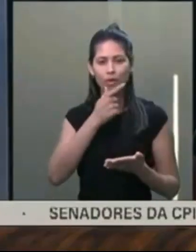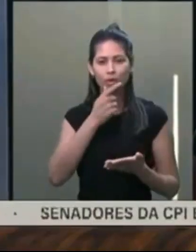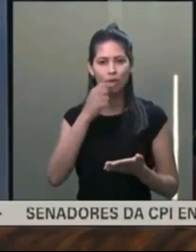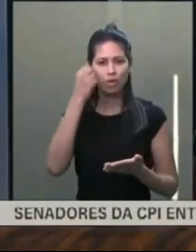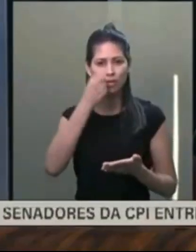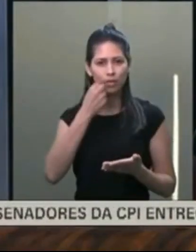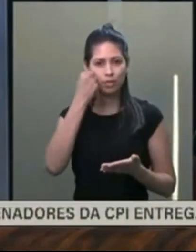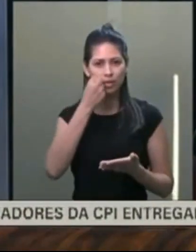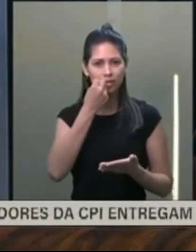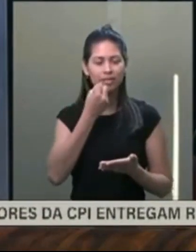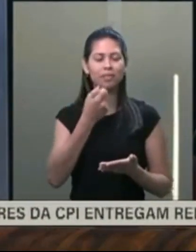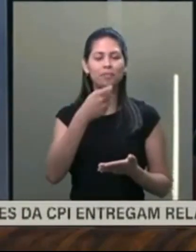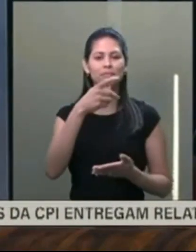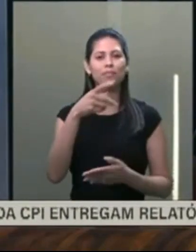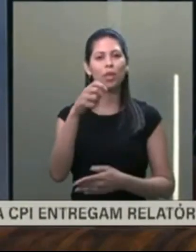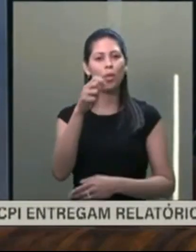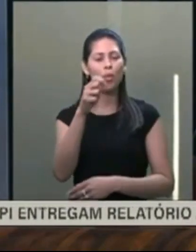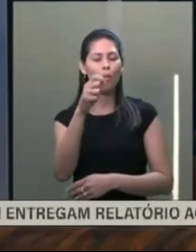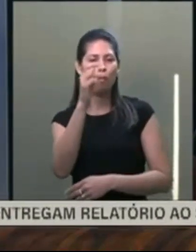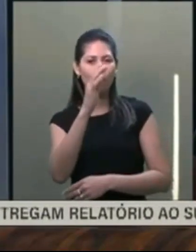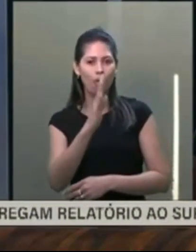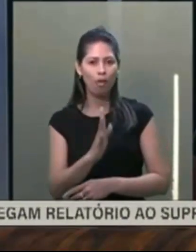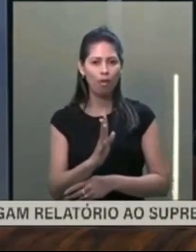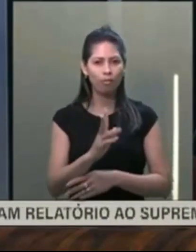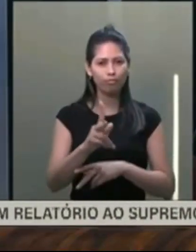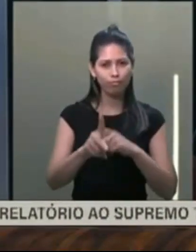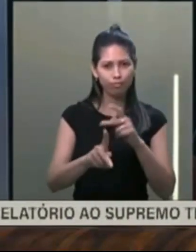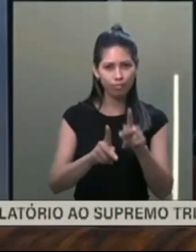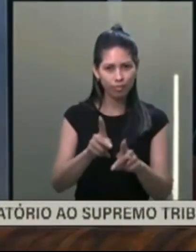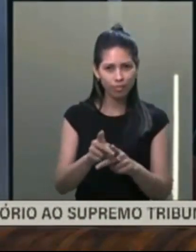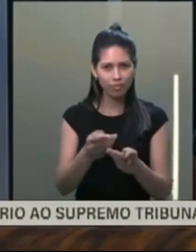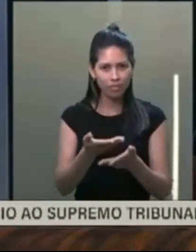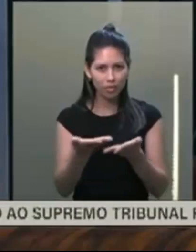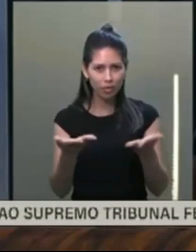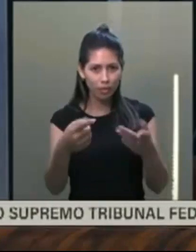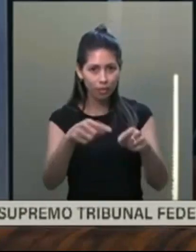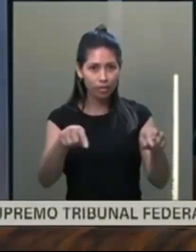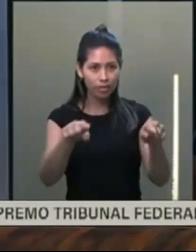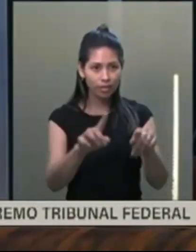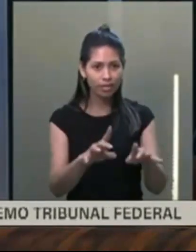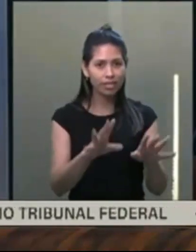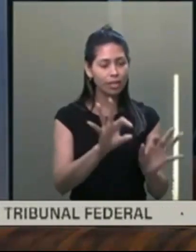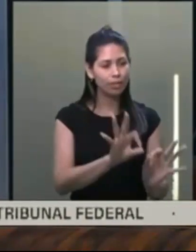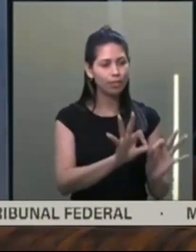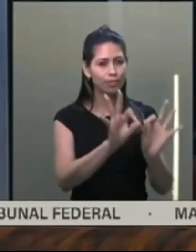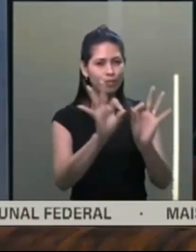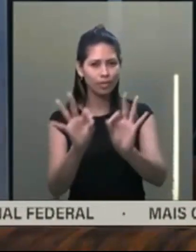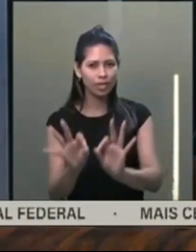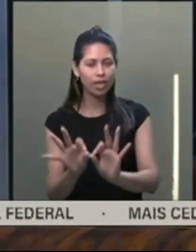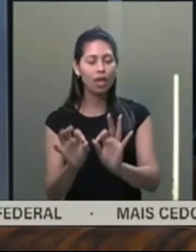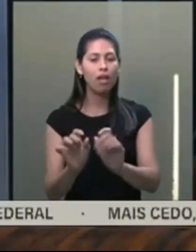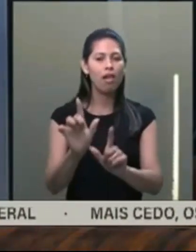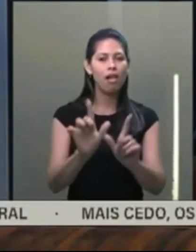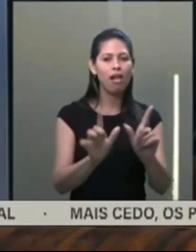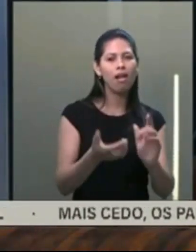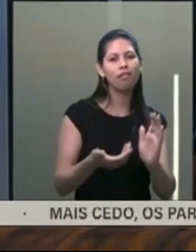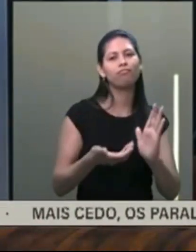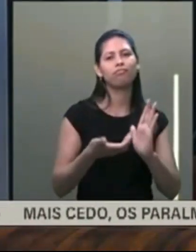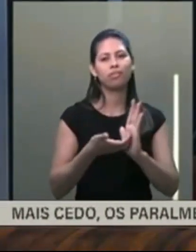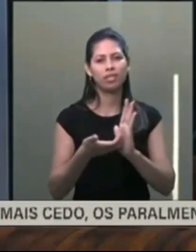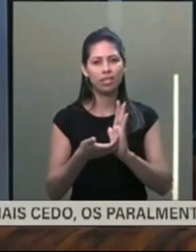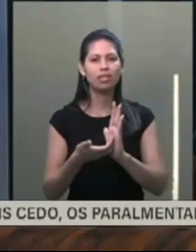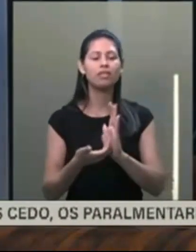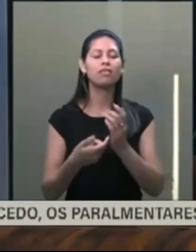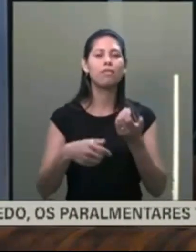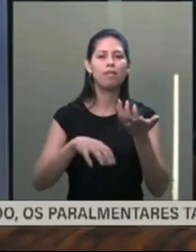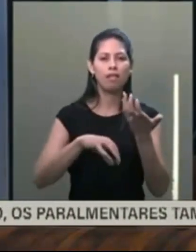povo brasileiro que está nos assistindo aí por todos os veículos aqui do Senado Federal, TV